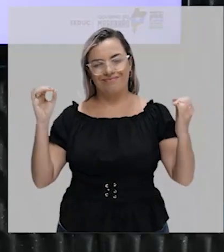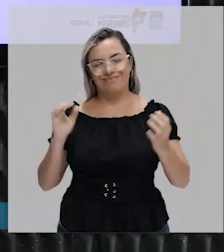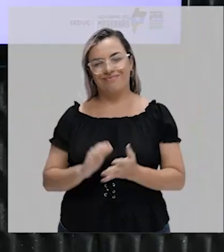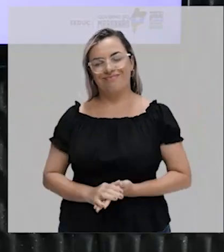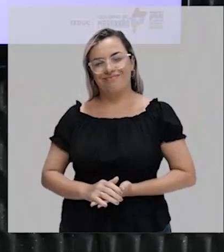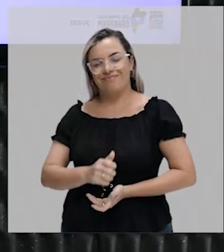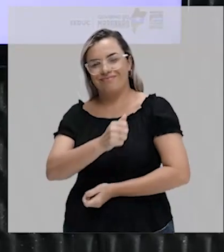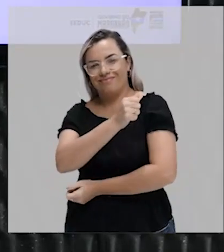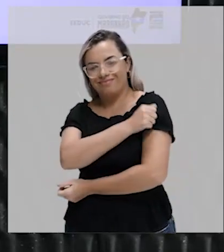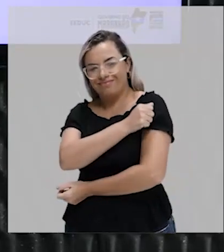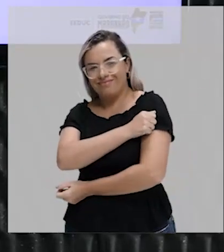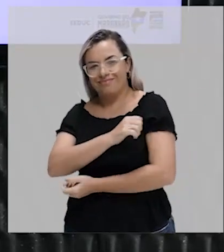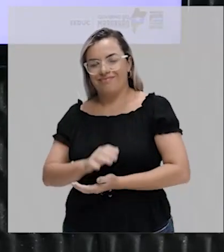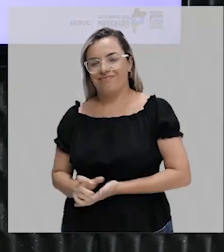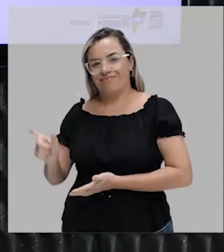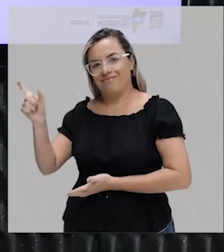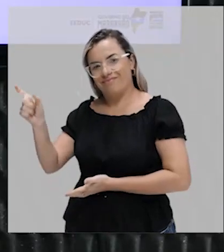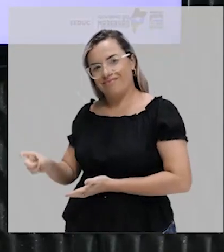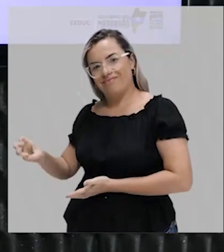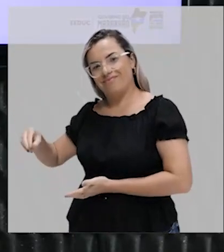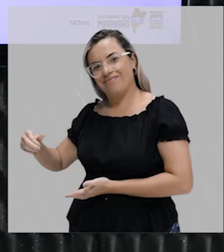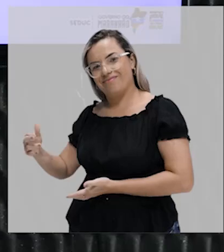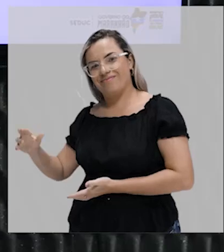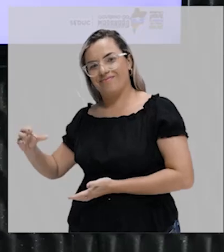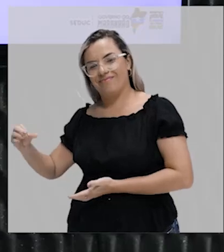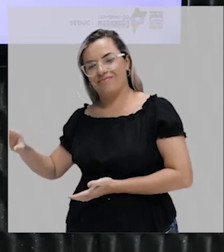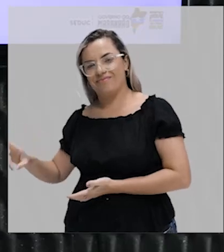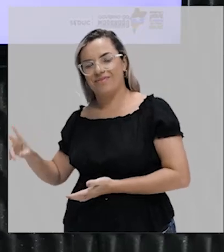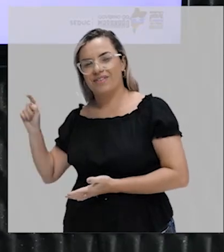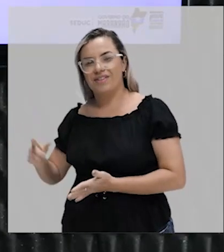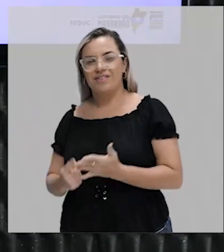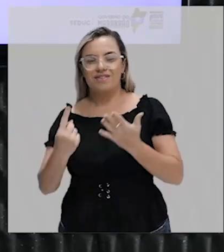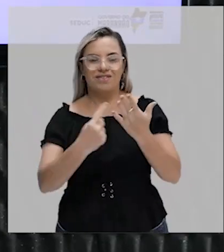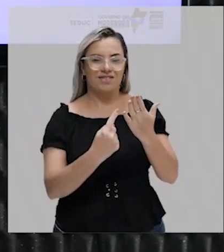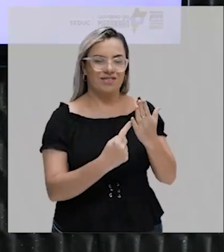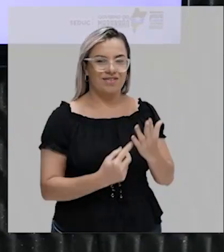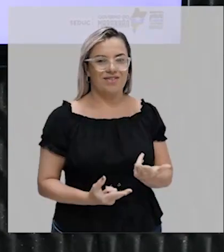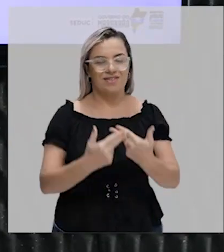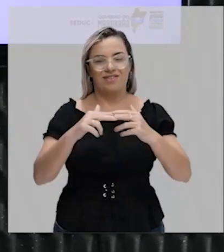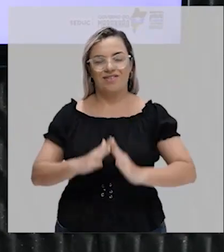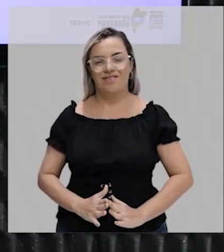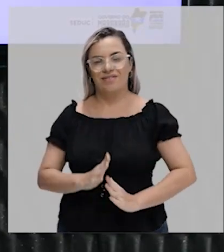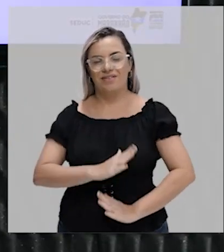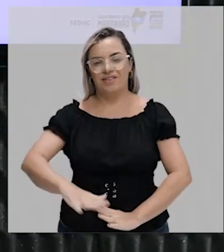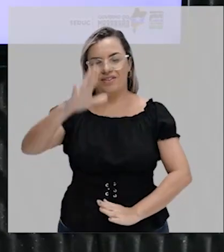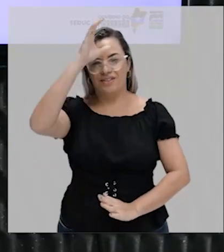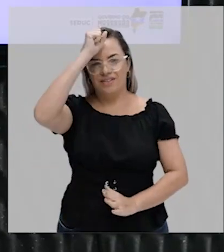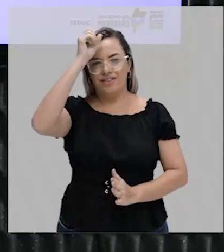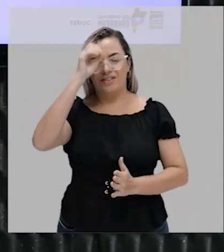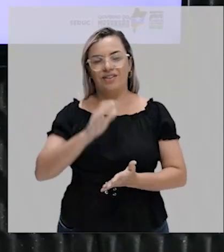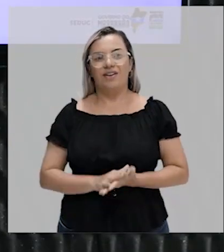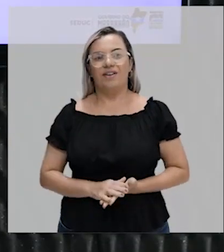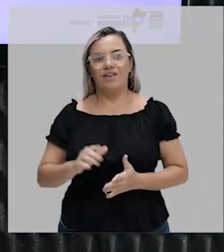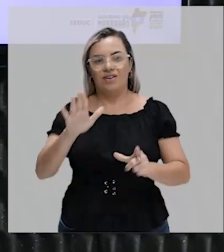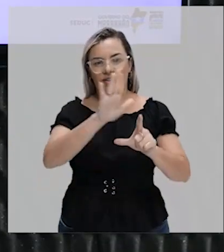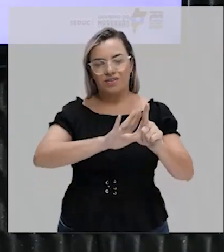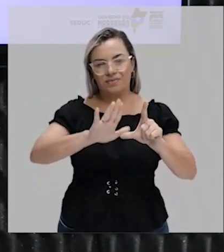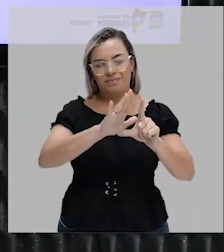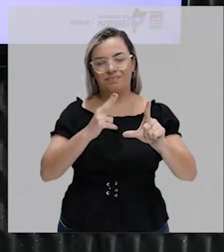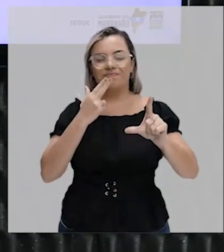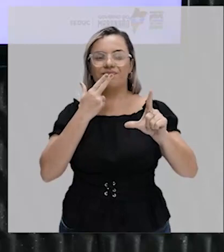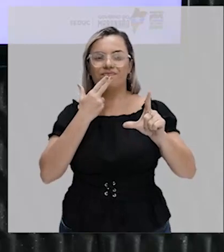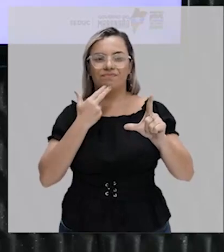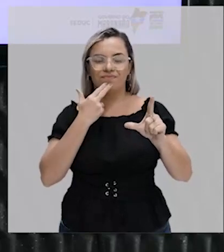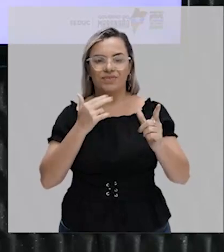Salve, salve, galerinha! Professor Marcos Cunha na área para o nosso projeto Fique em Casa Aprendendo da plataforma